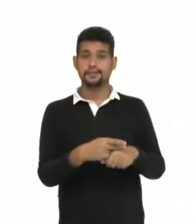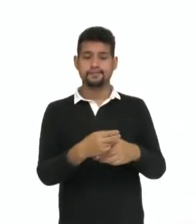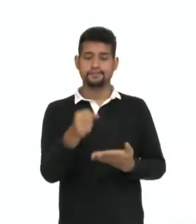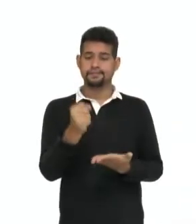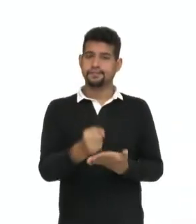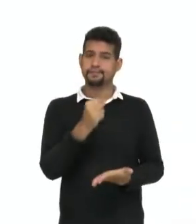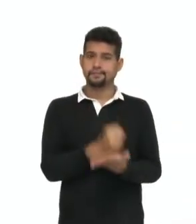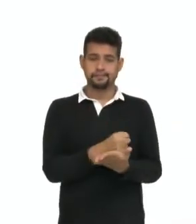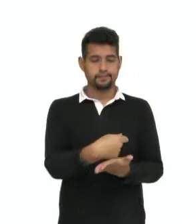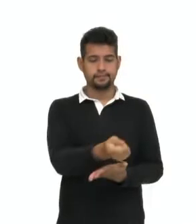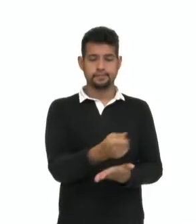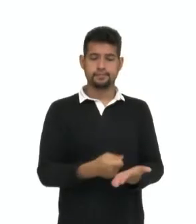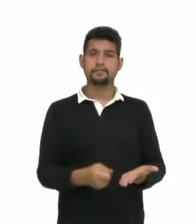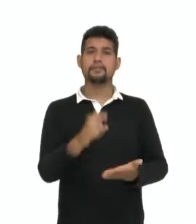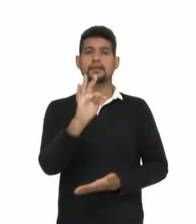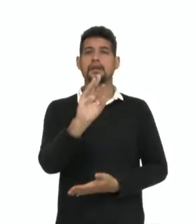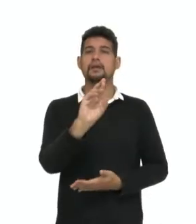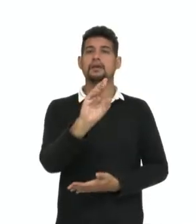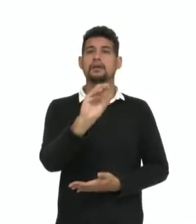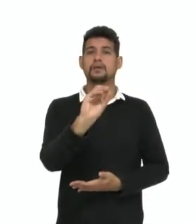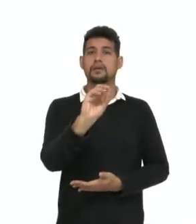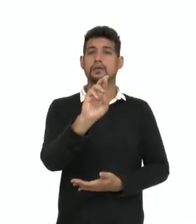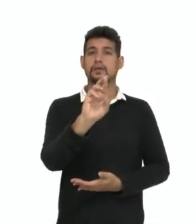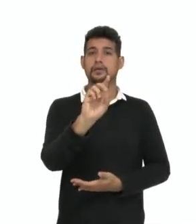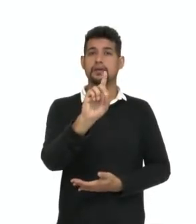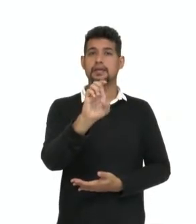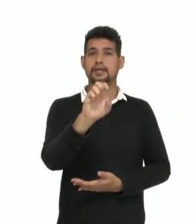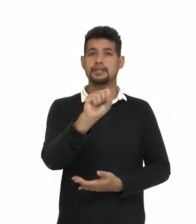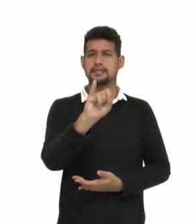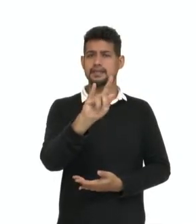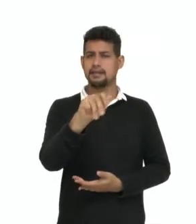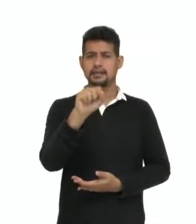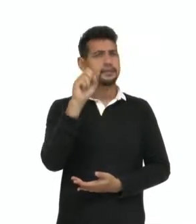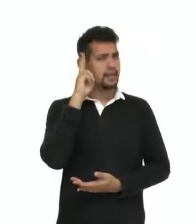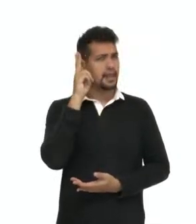de Tordesilhas e o que ele definia?